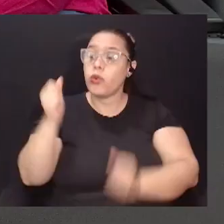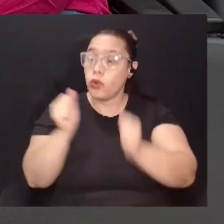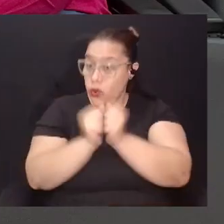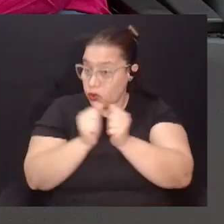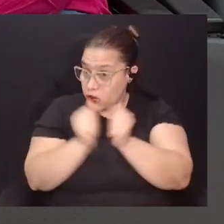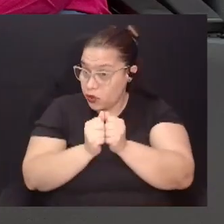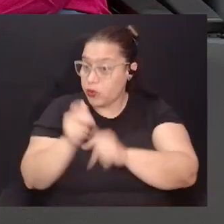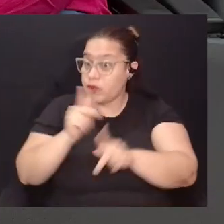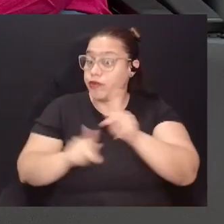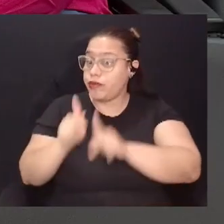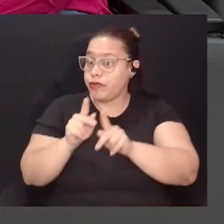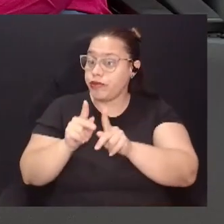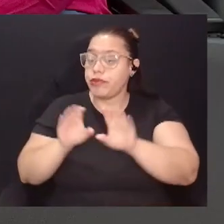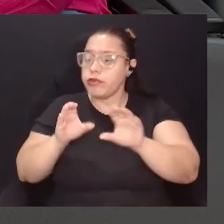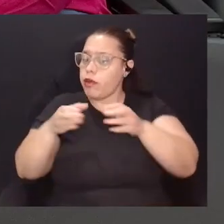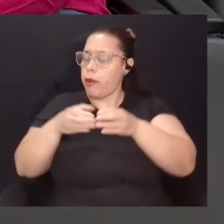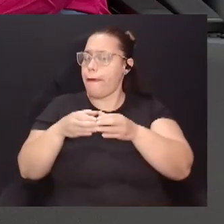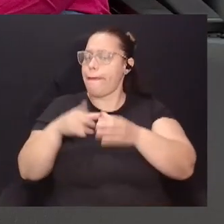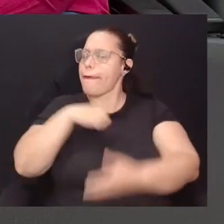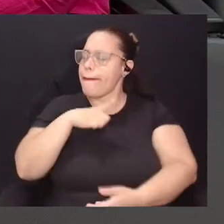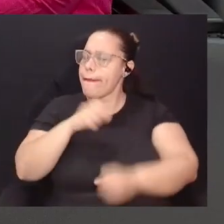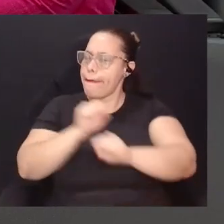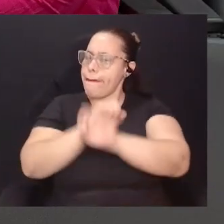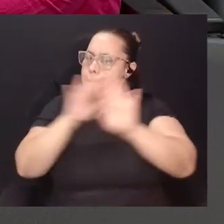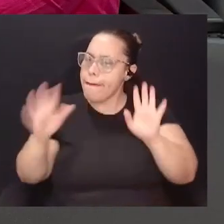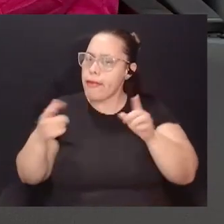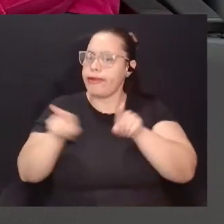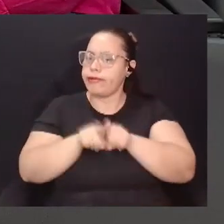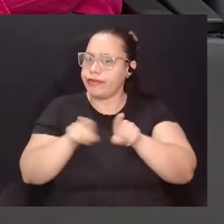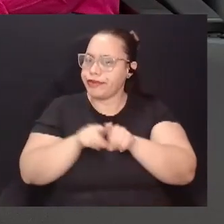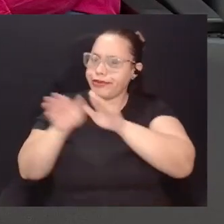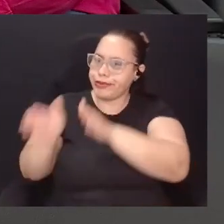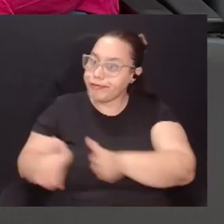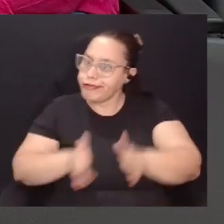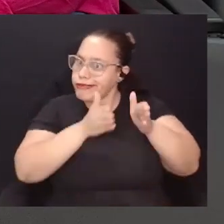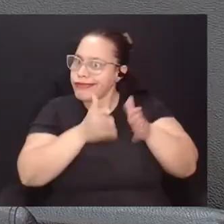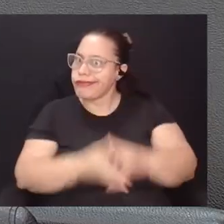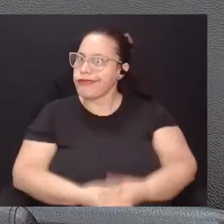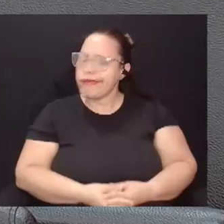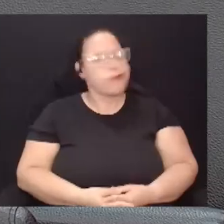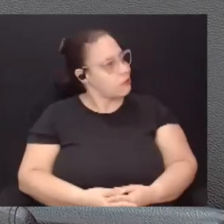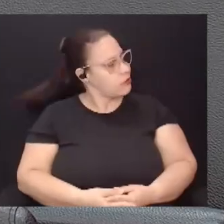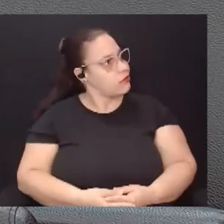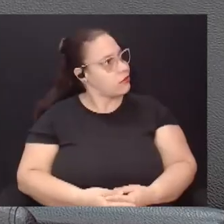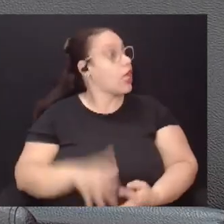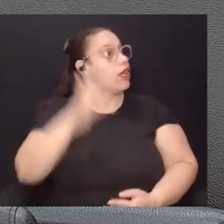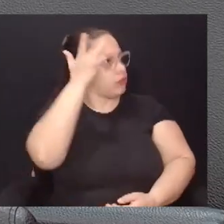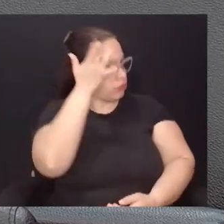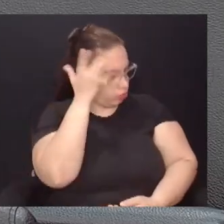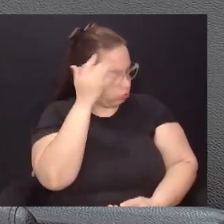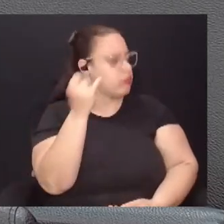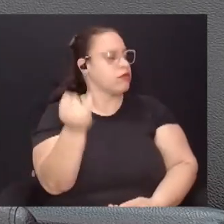vereadora, junto com a população, a comunidade, ter essa transparência também nos processos? Eu acho que